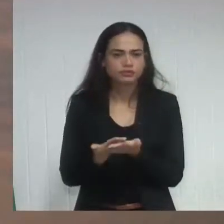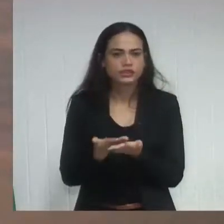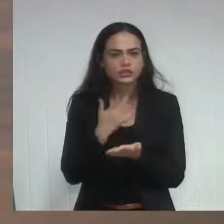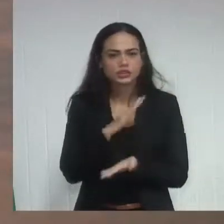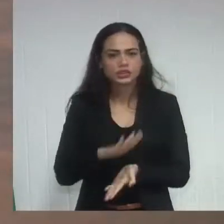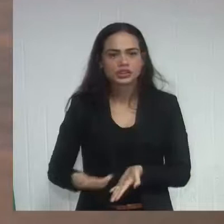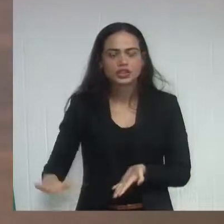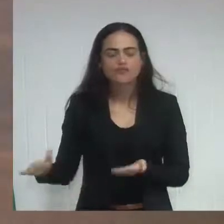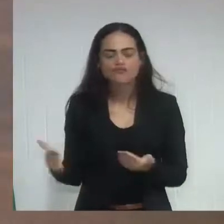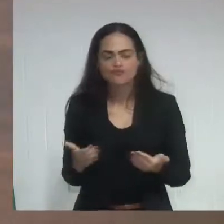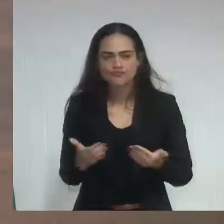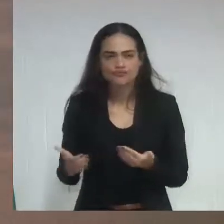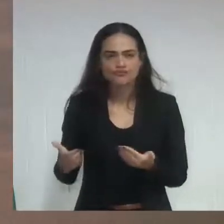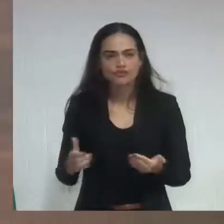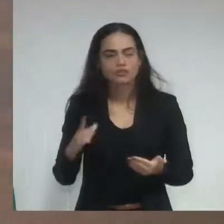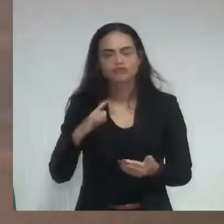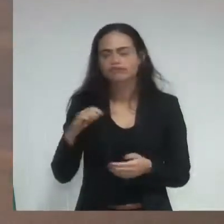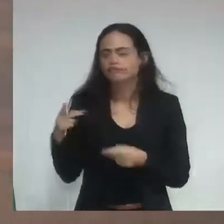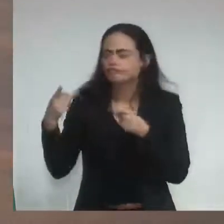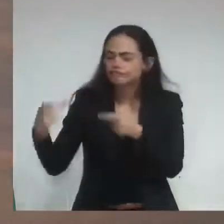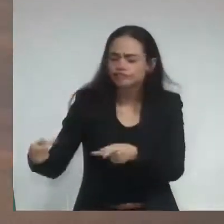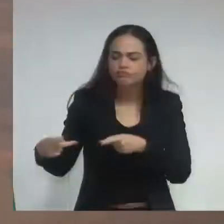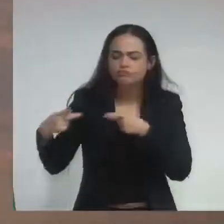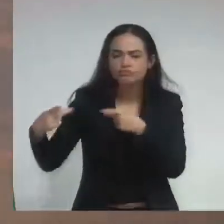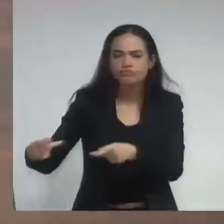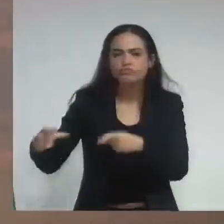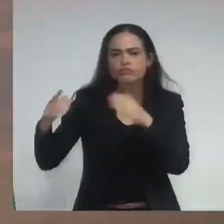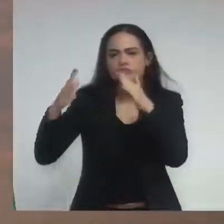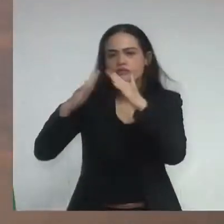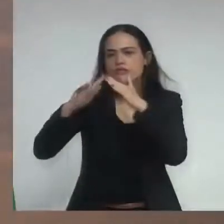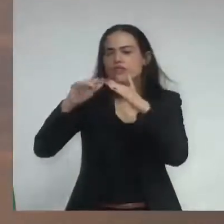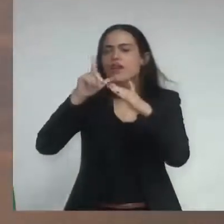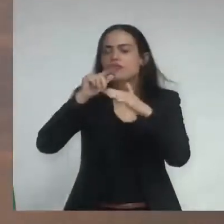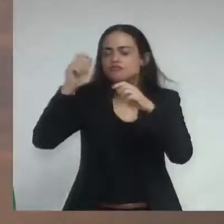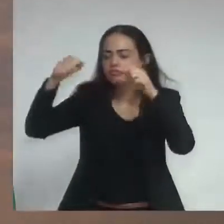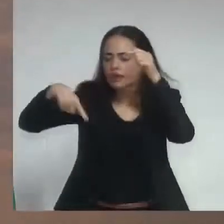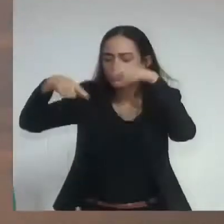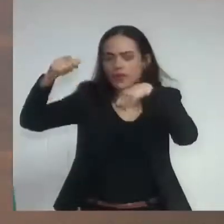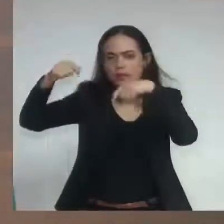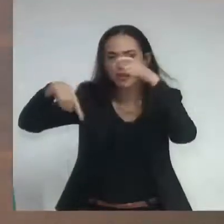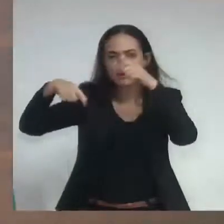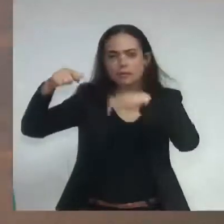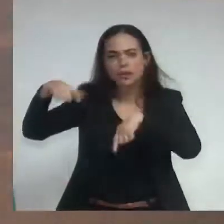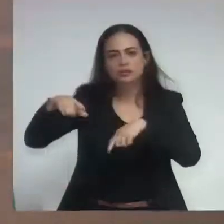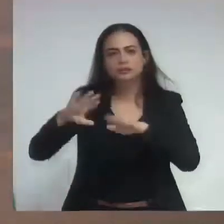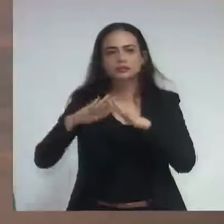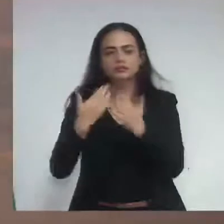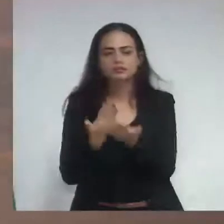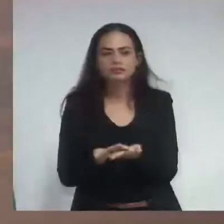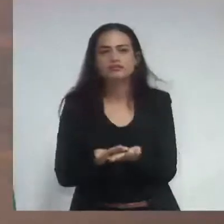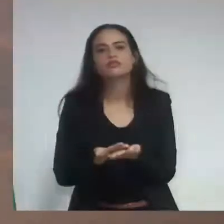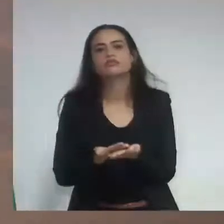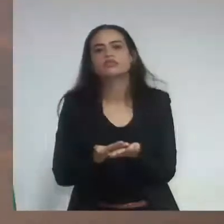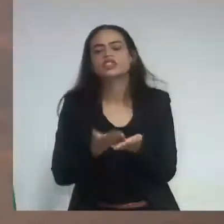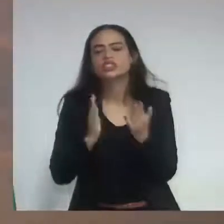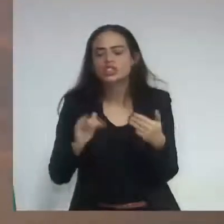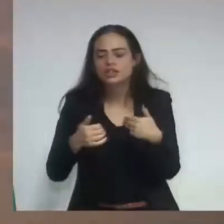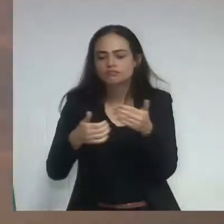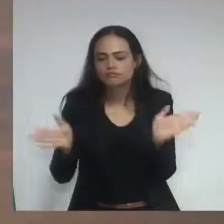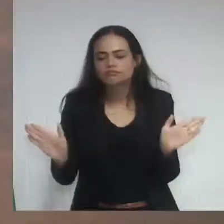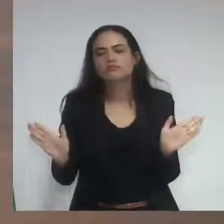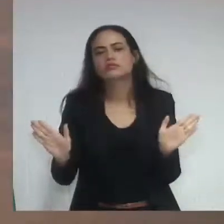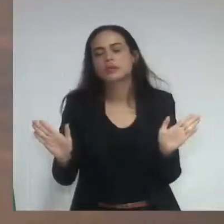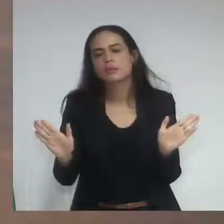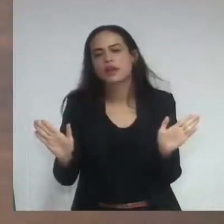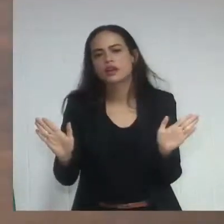que nós fomos lá várias vezes, teve muitas goteiras, e aquelas creches que entregou a creche, entregou um centro de